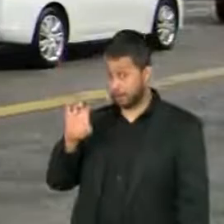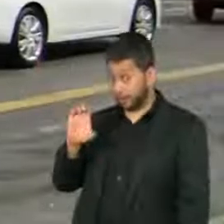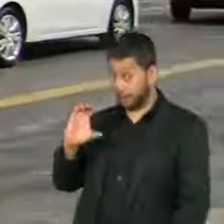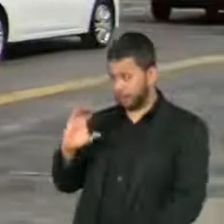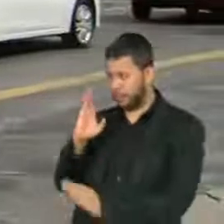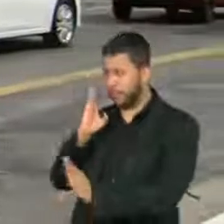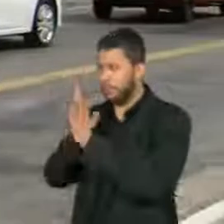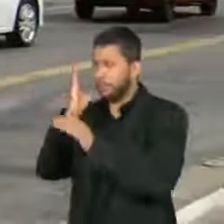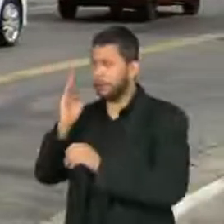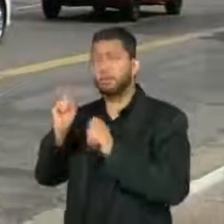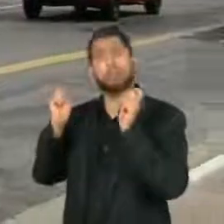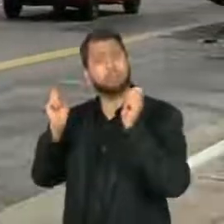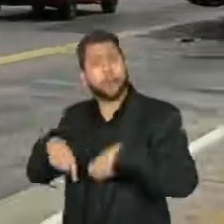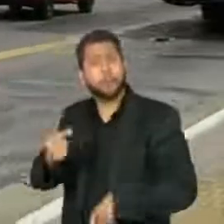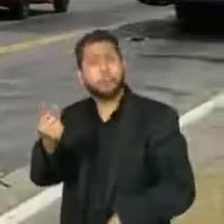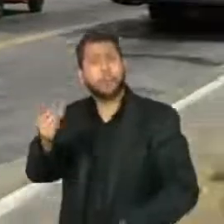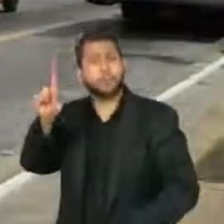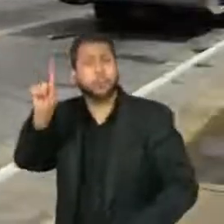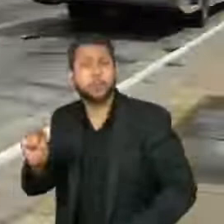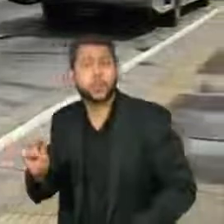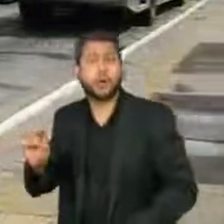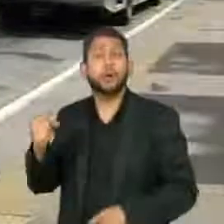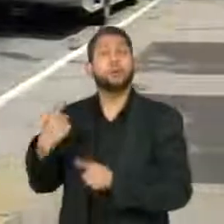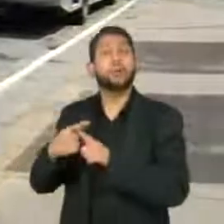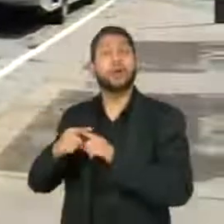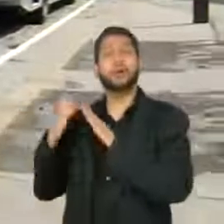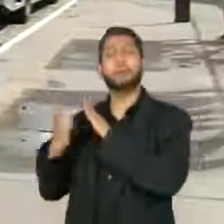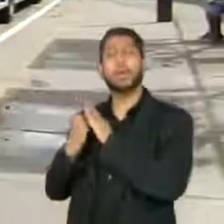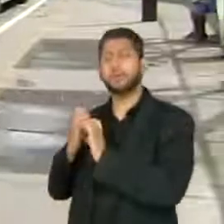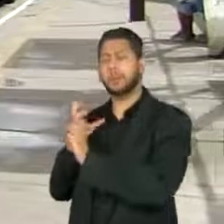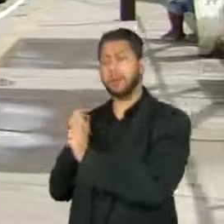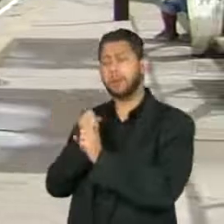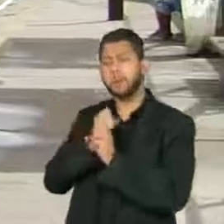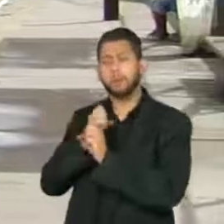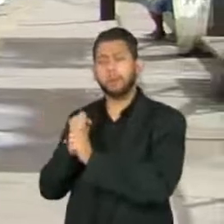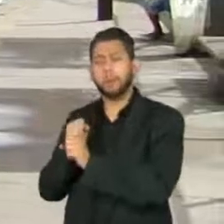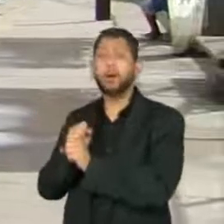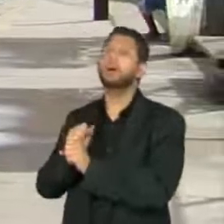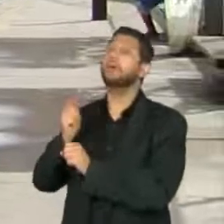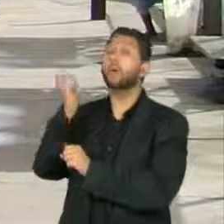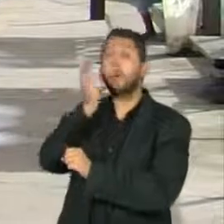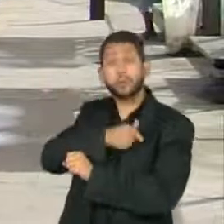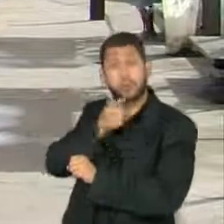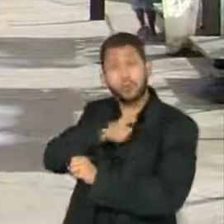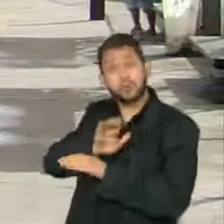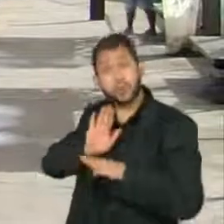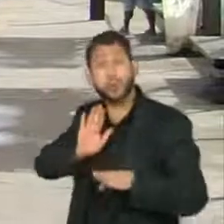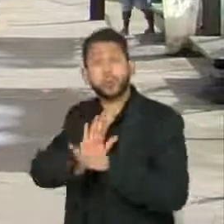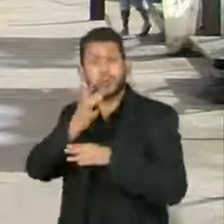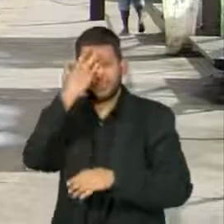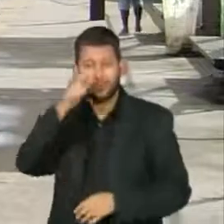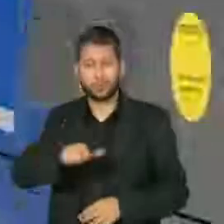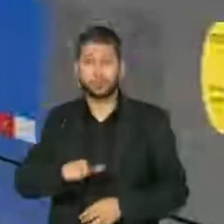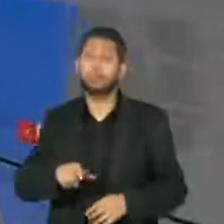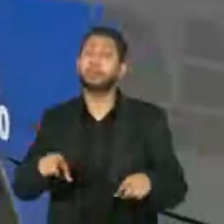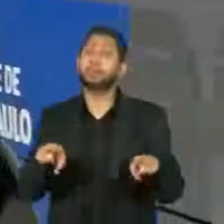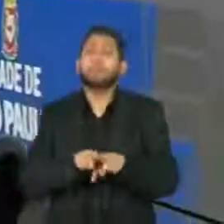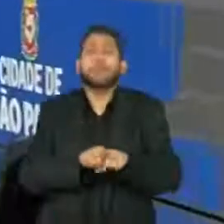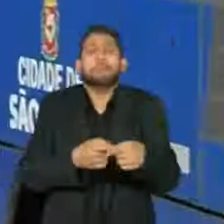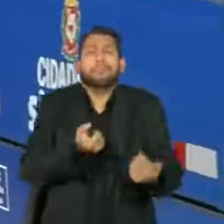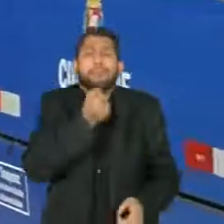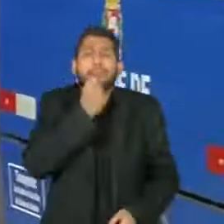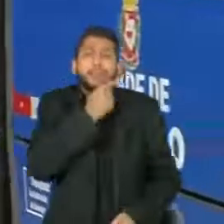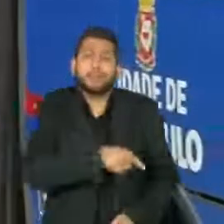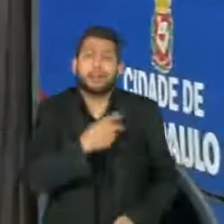subsídio, abaixar a tarifa, porque cobriram ali as contas das empresas e conseguiram dar essa contrapartida aos usuários. E São Paulo, na contramão, né, fez